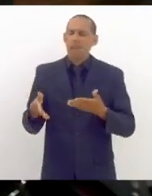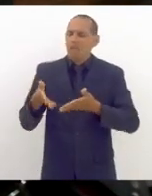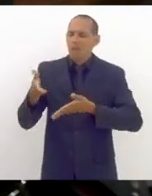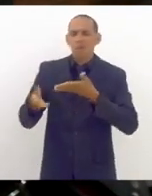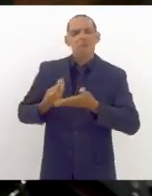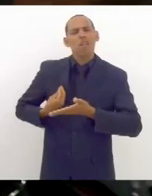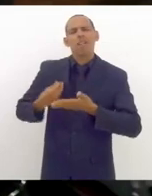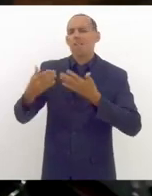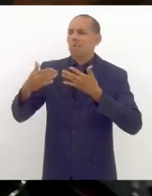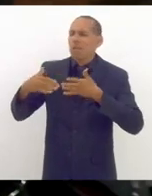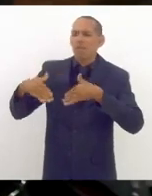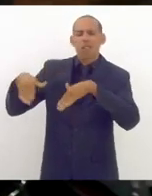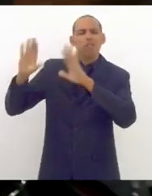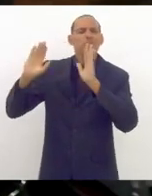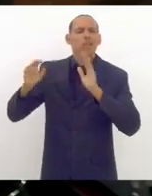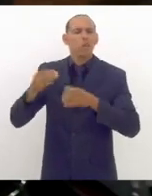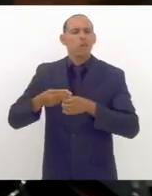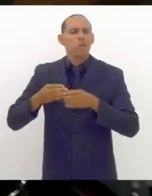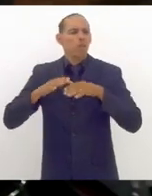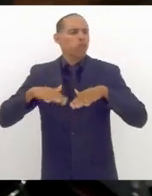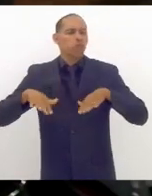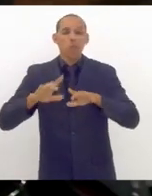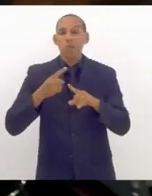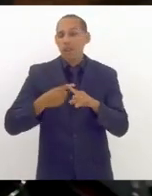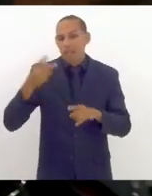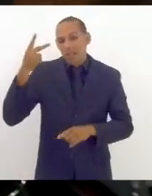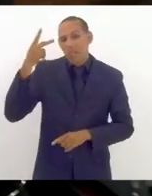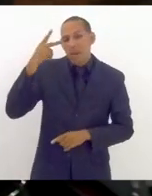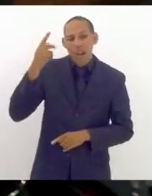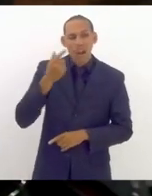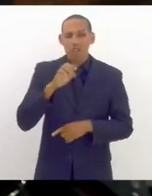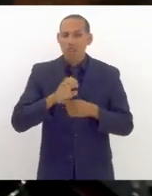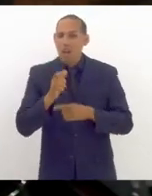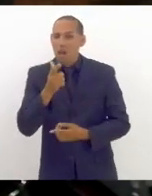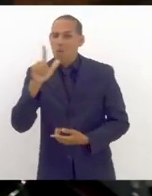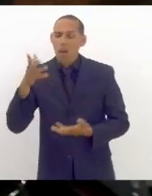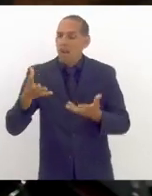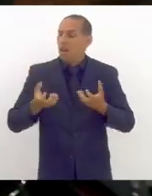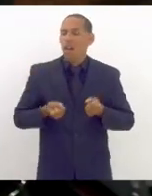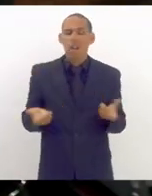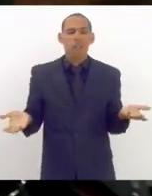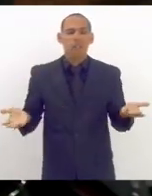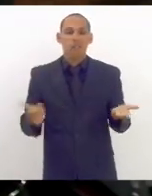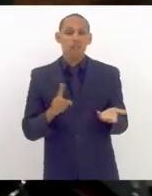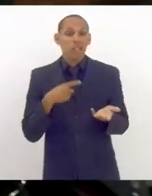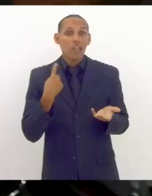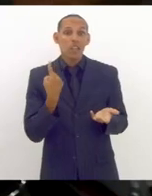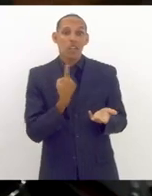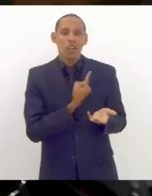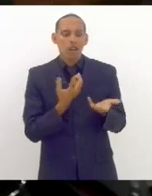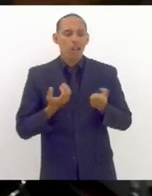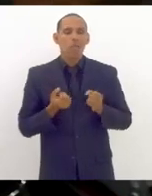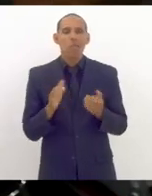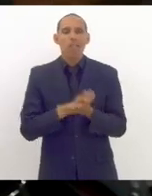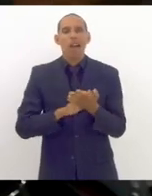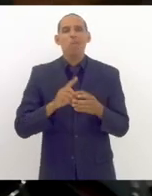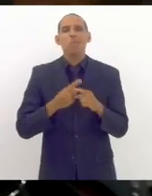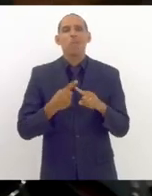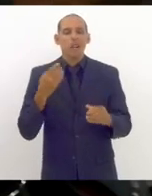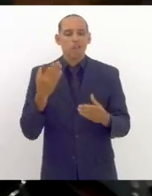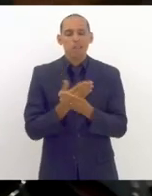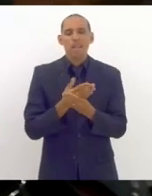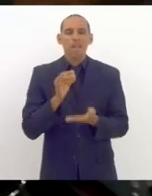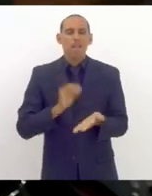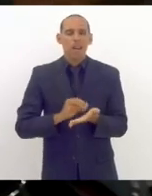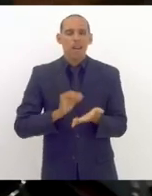nacional dos Municípios porque todos os municípios de São Paulo de vários outros estados estão recebendo e a gente não tá porque a gente não entra com uma ação